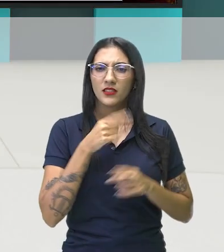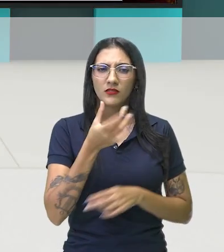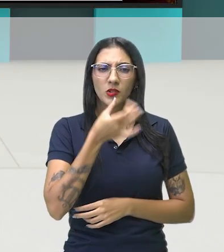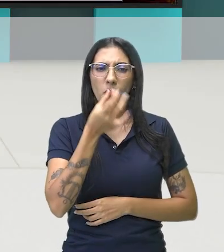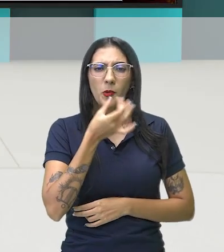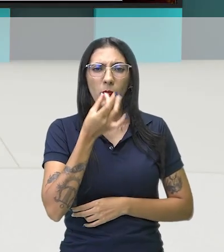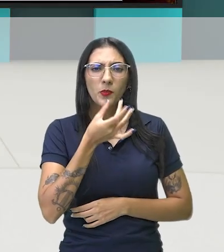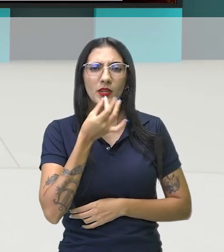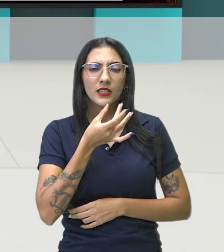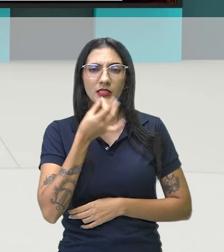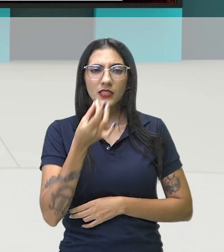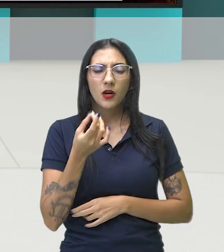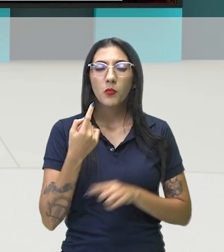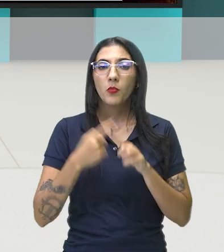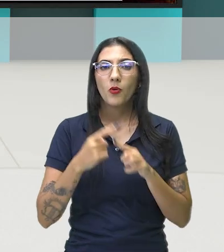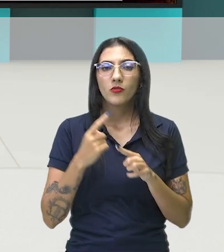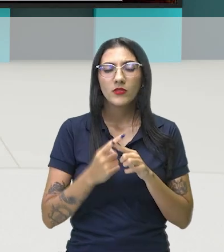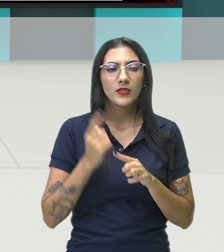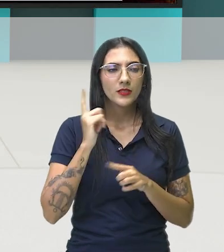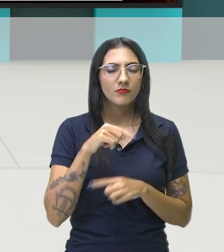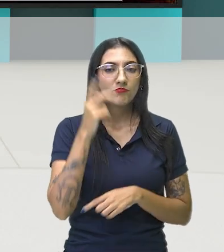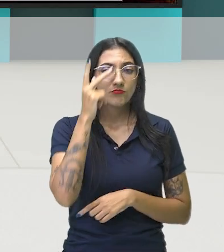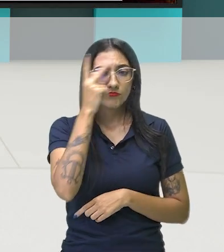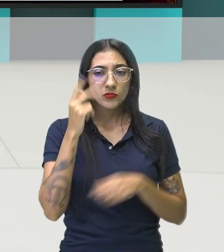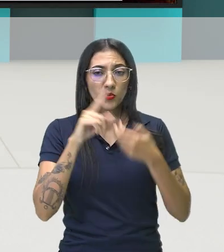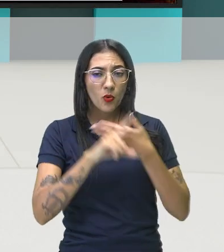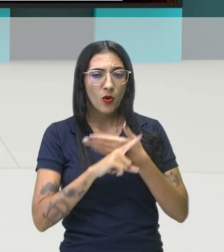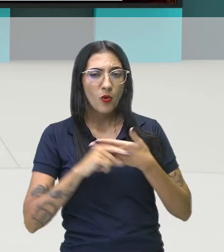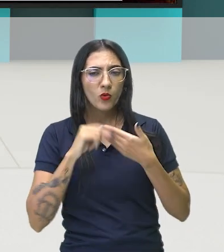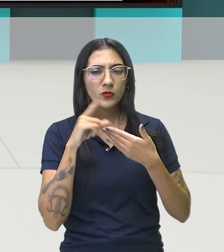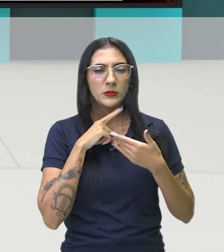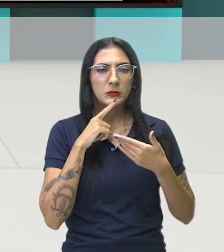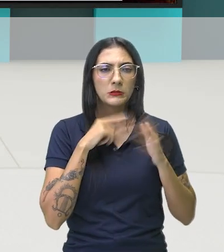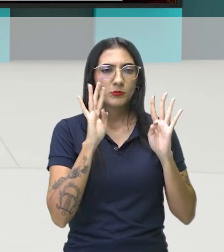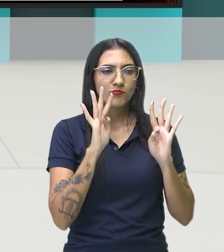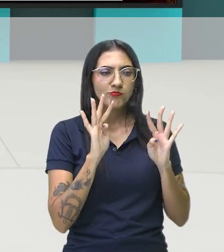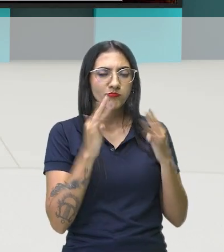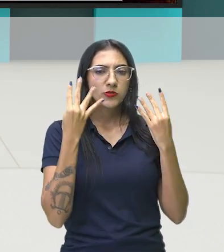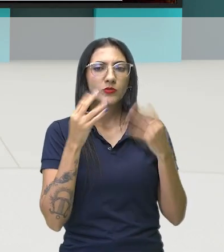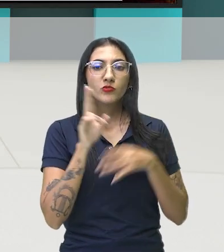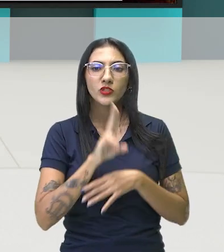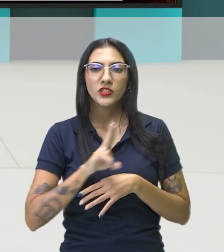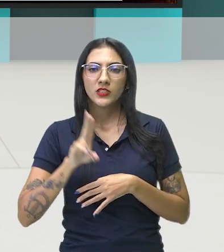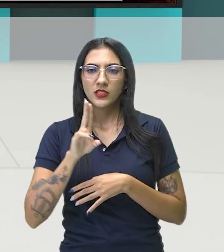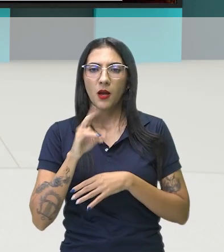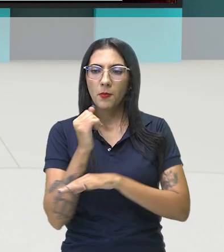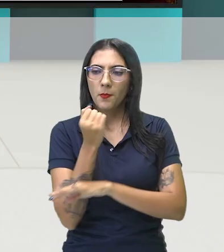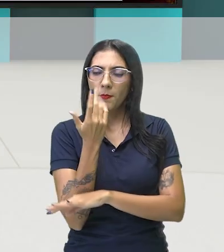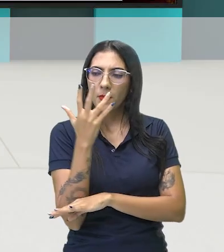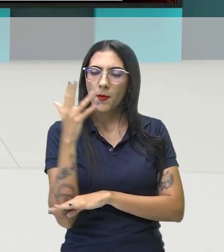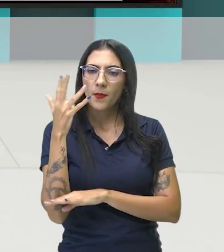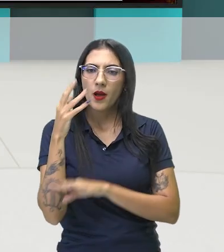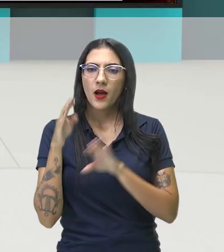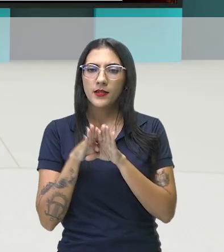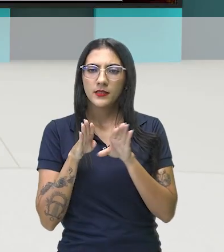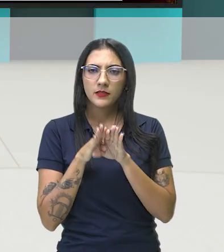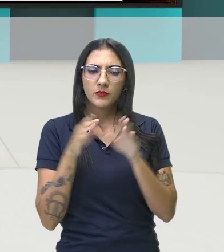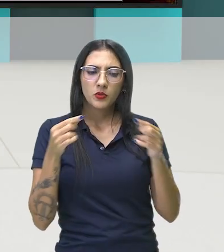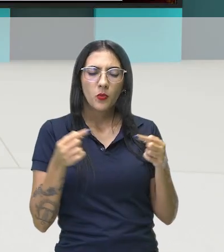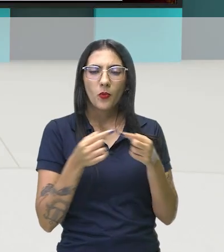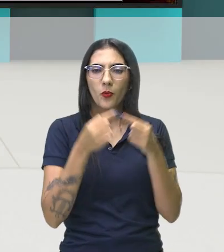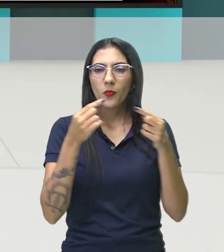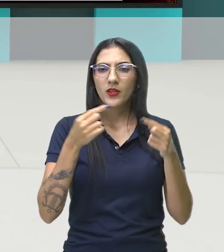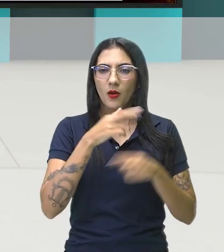críticas pela ousadia do artista em relacionar a paisagem com um sentimento